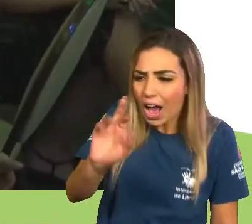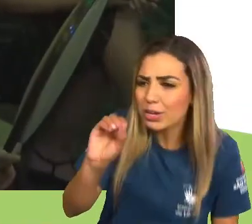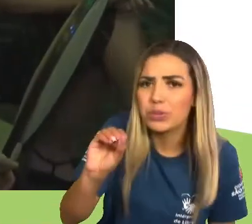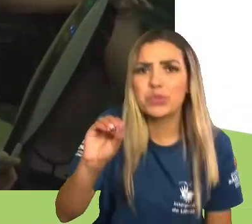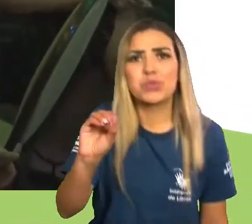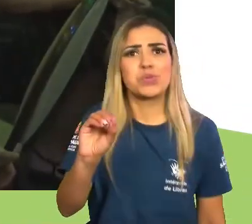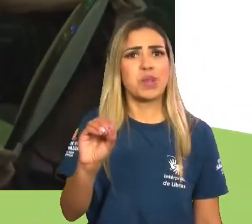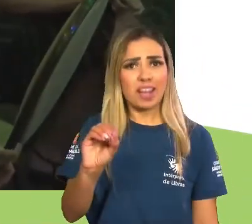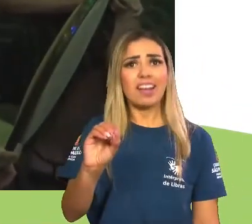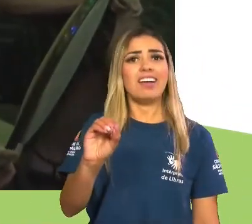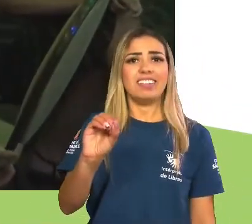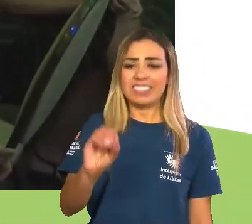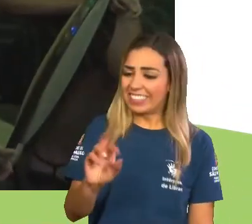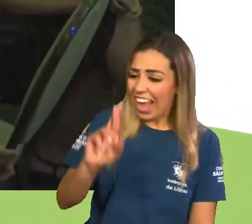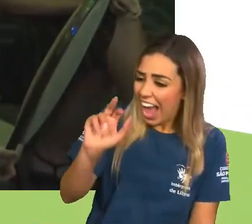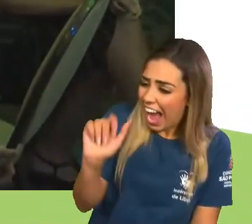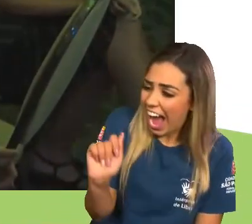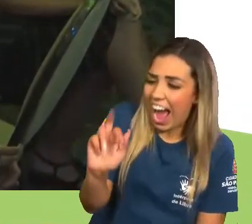raro,